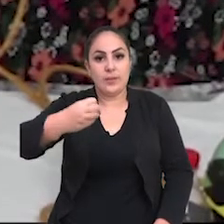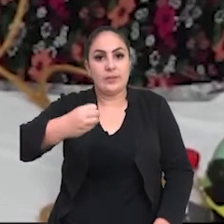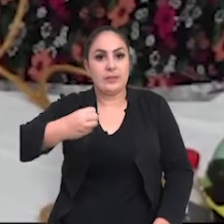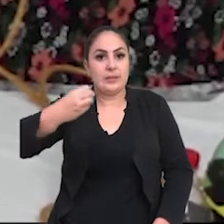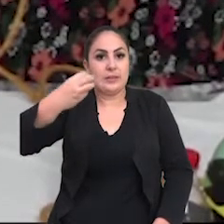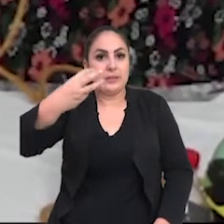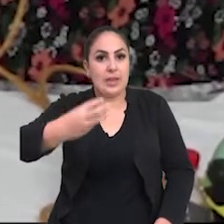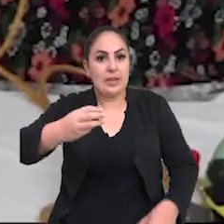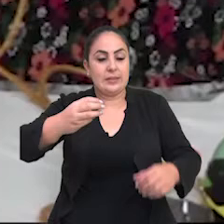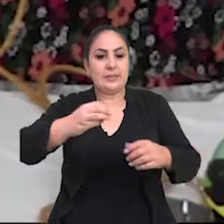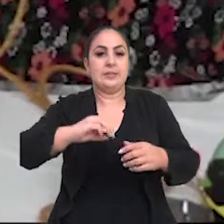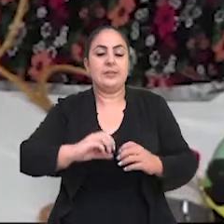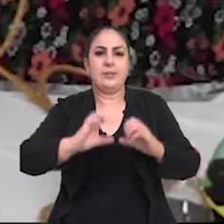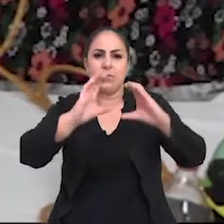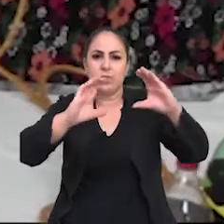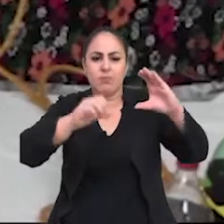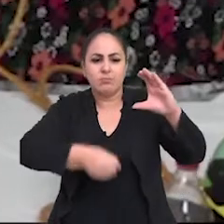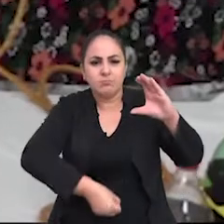1, 2,